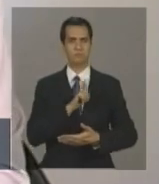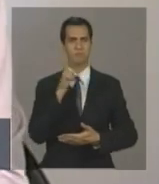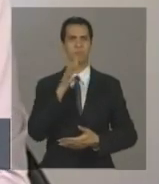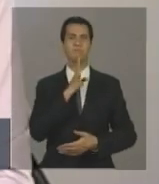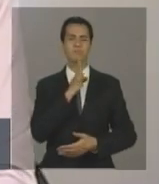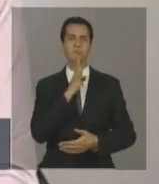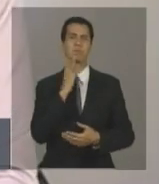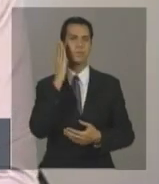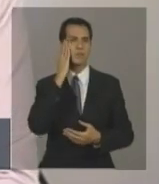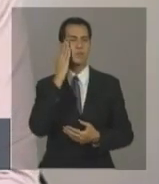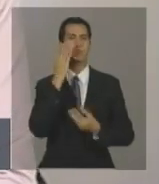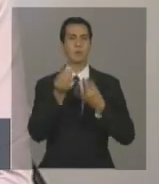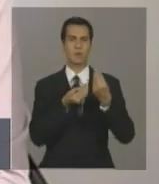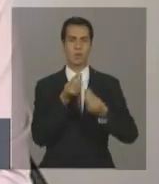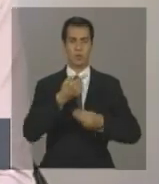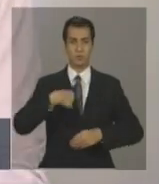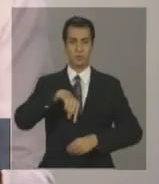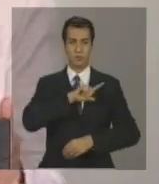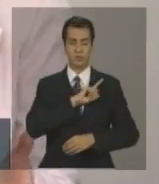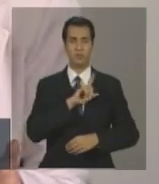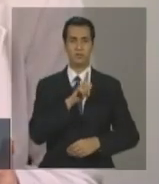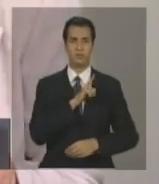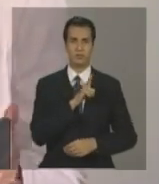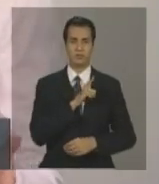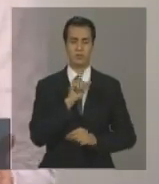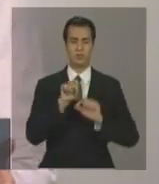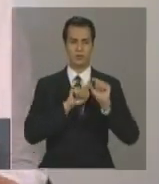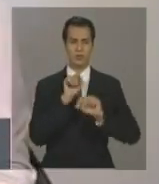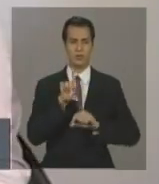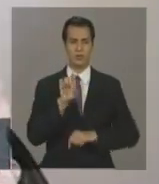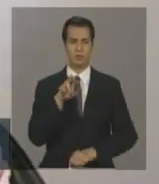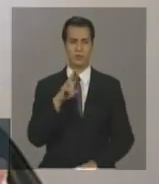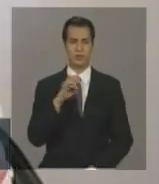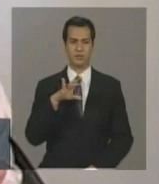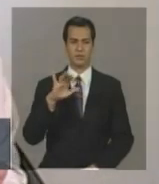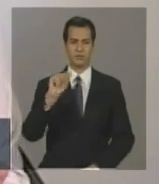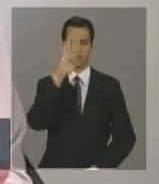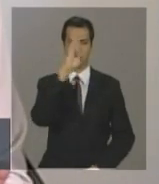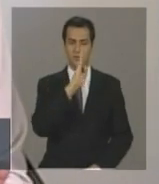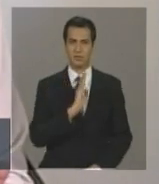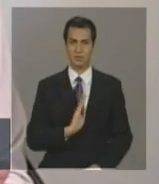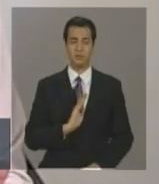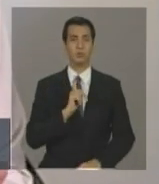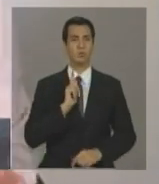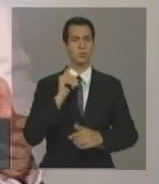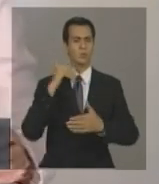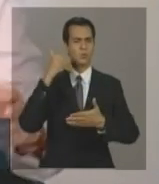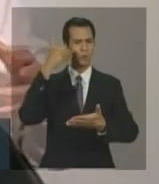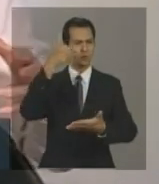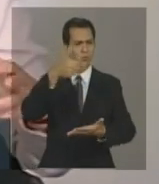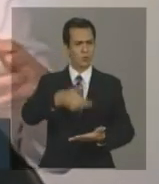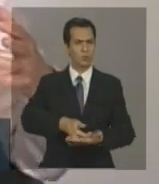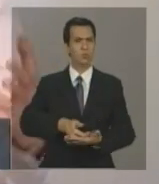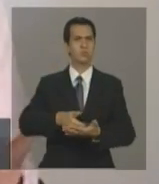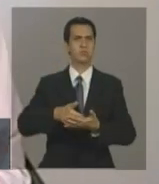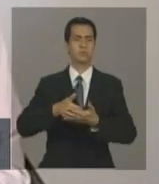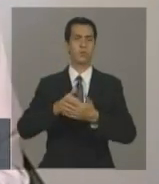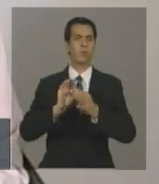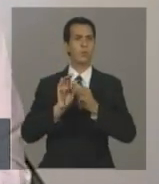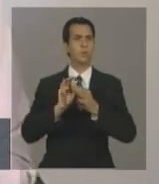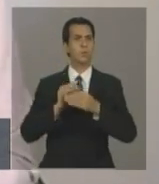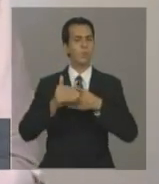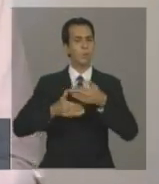E nós vivemos, efetivamente, o mais longo período democrático da história do Brasil. Mas um período ainda